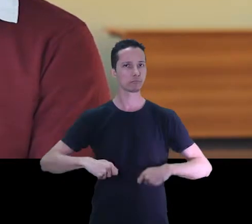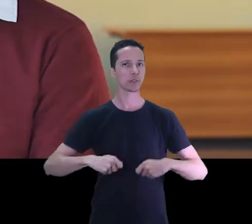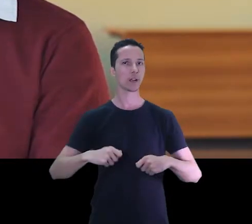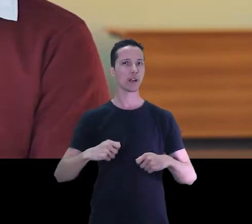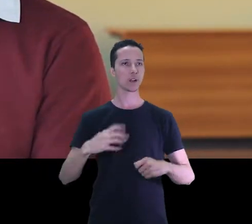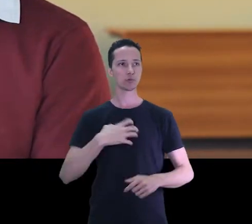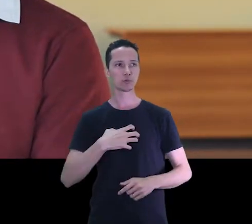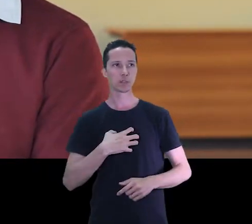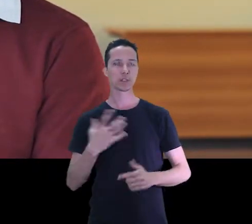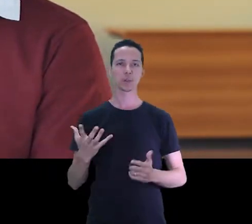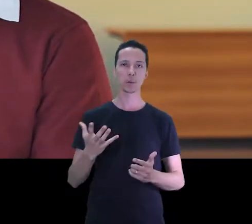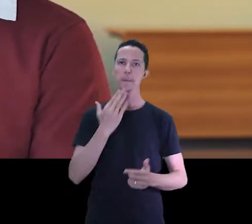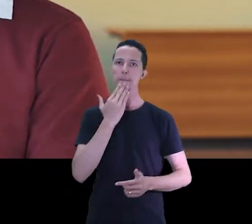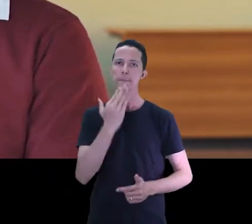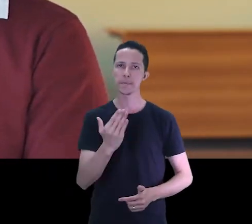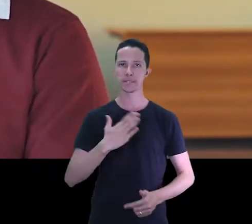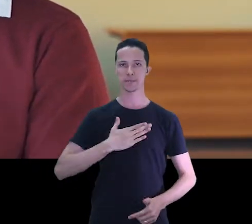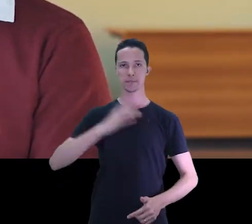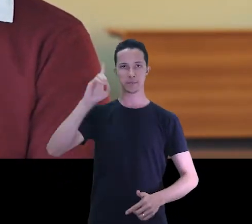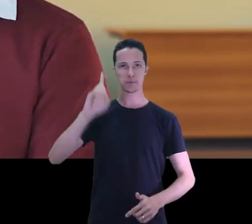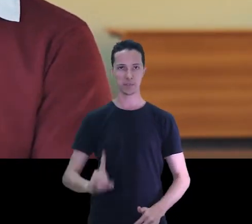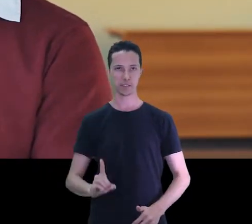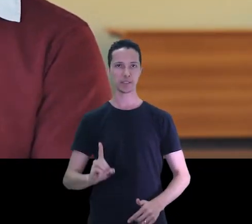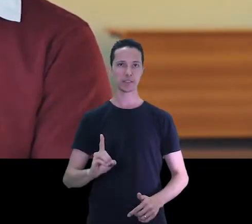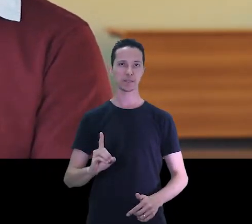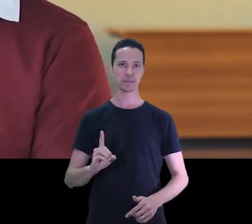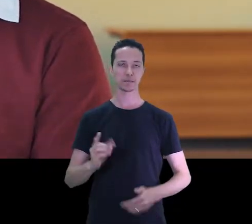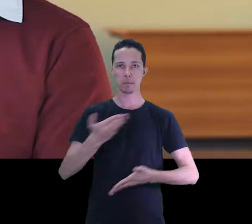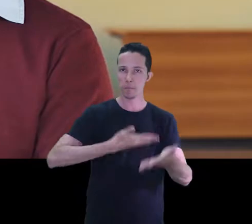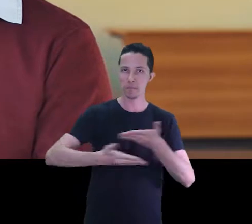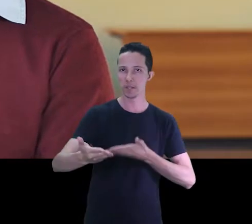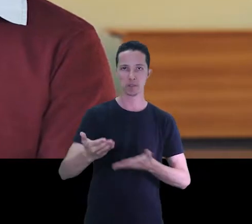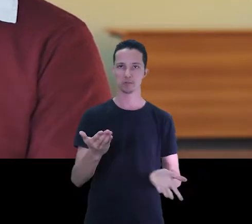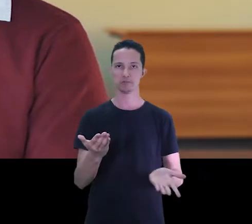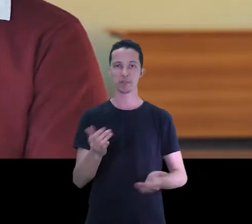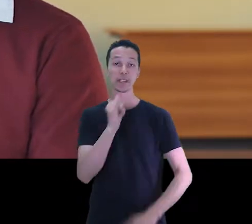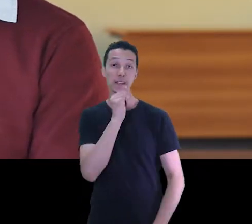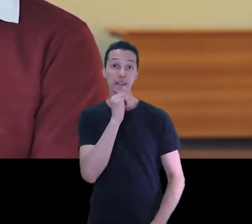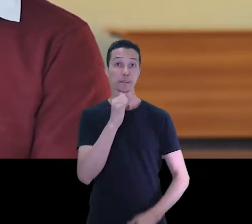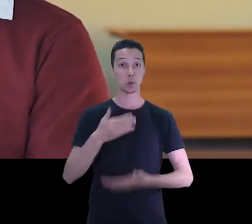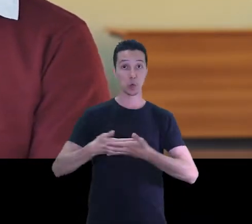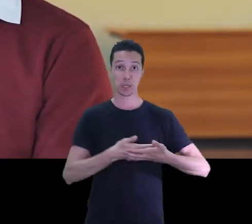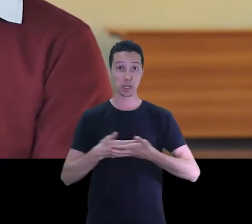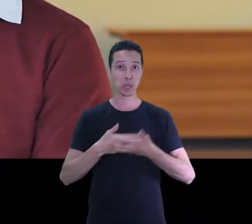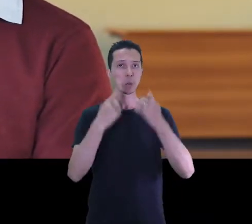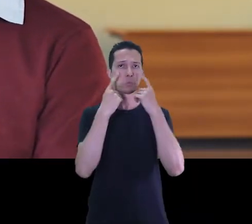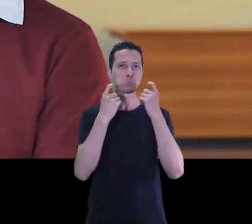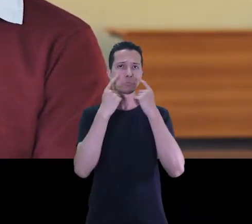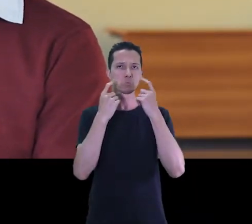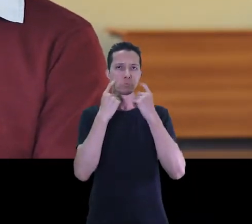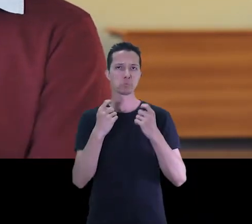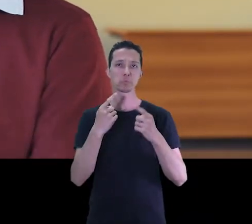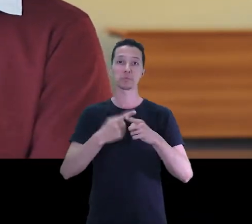ela vai ter condições diferentes de exercer esse direito à participação ou qualquer outro. Então, por exemplo, quando